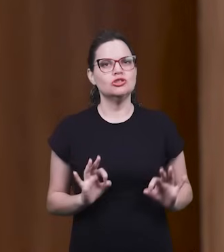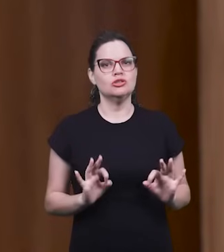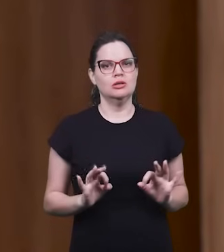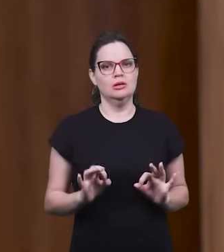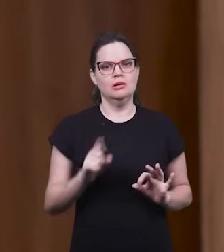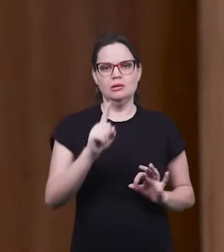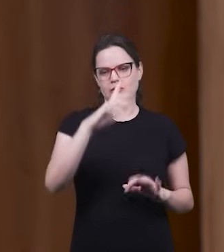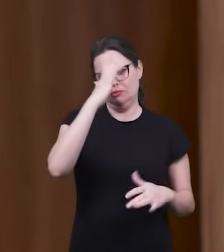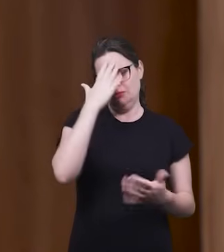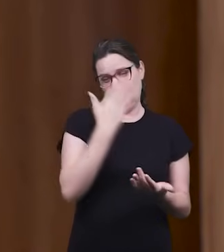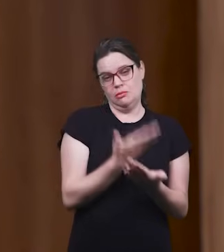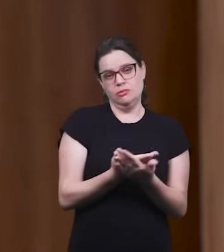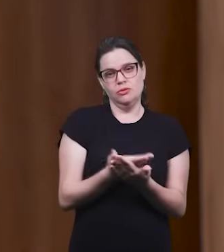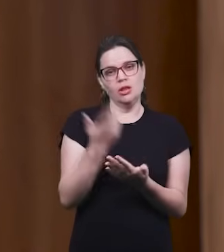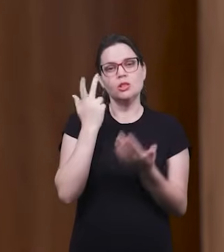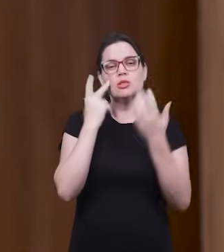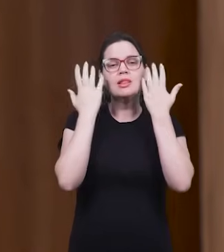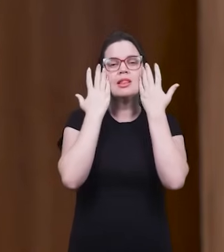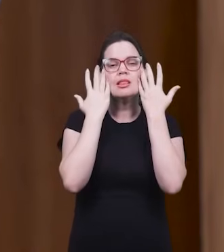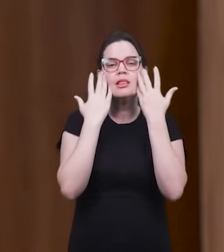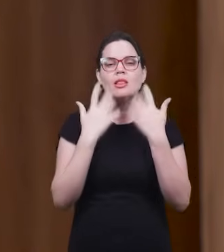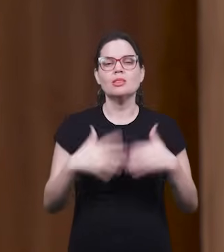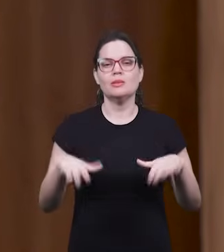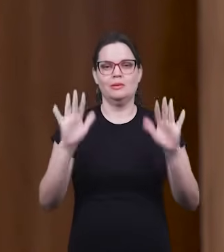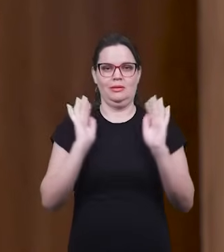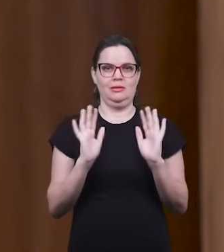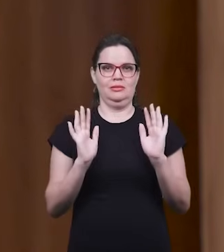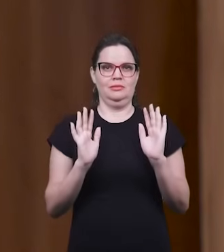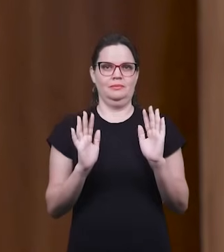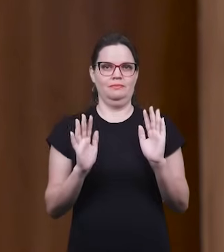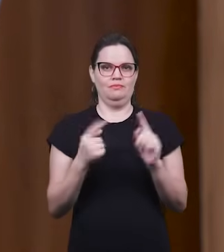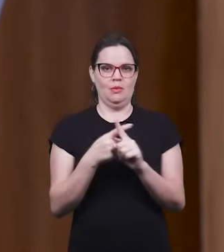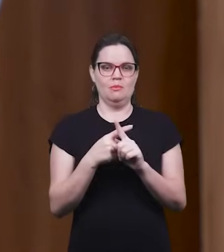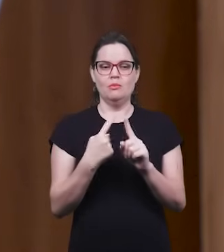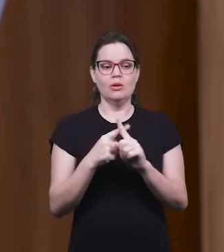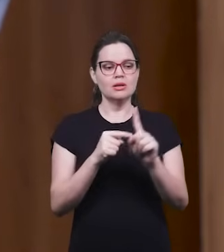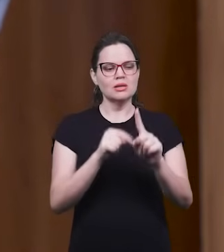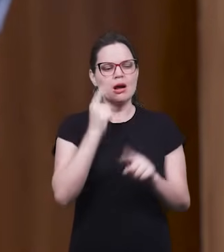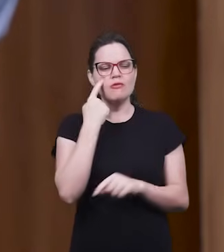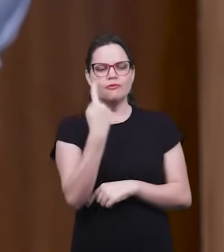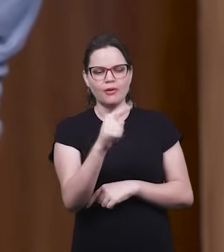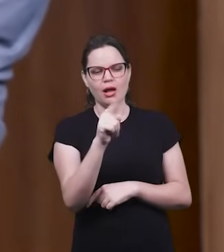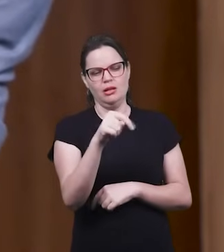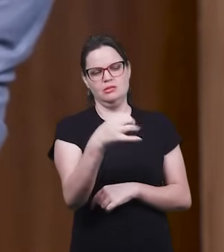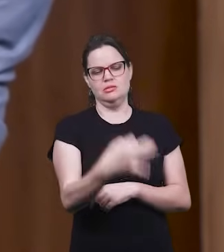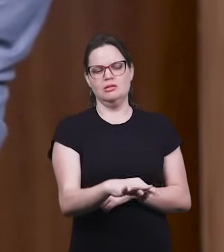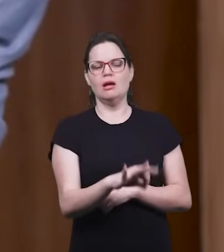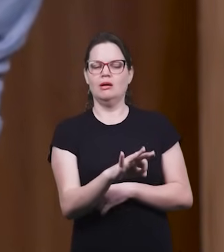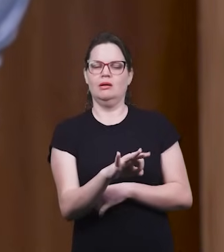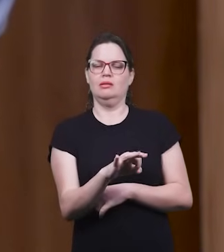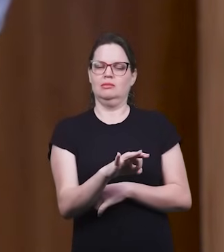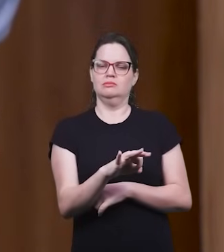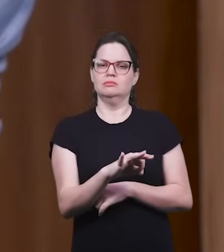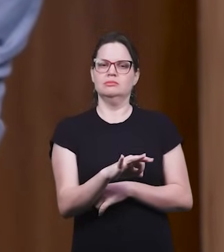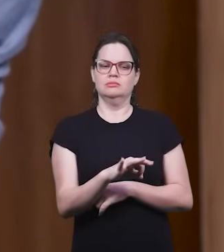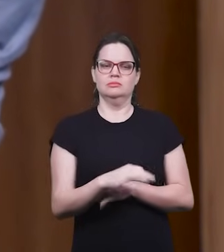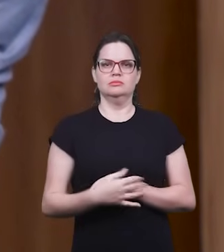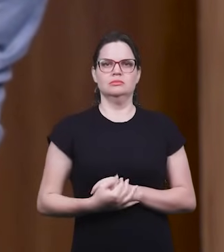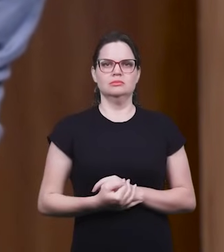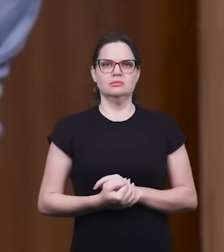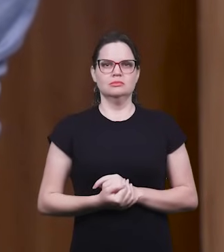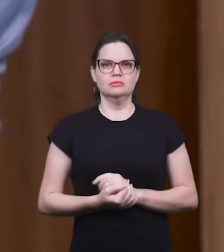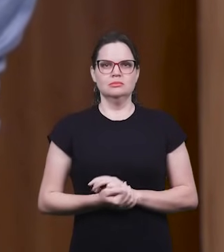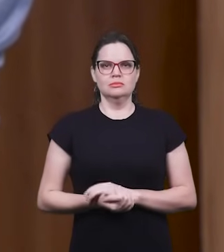você confia naquela pessoa, não é? Mas porque ela é direita. É interessante